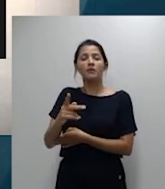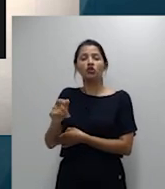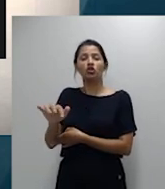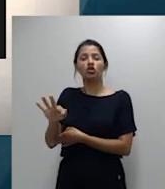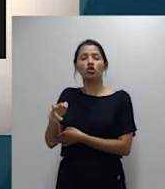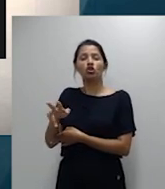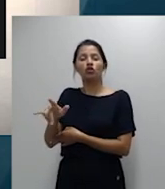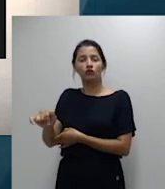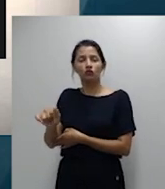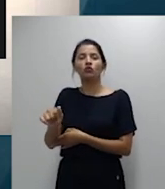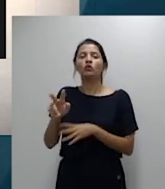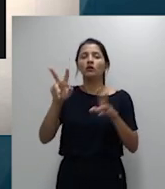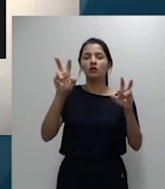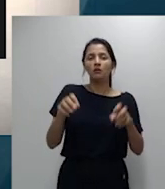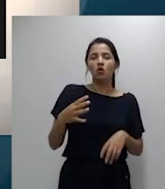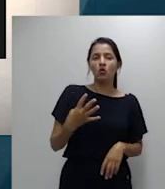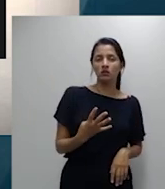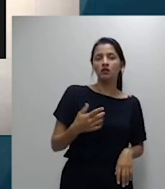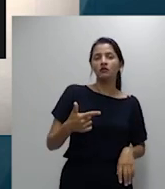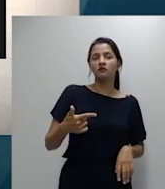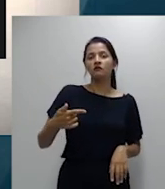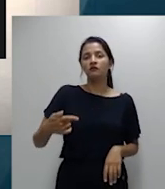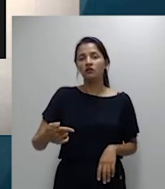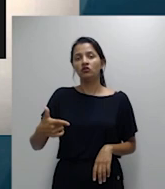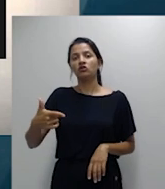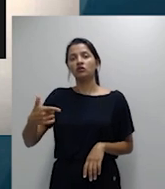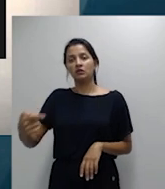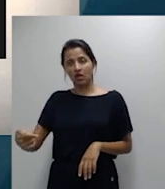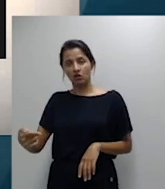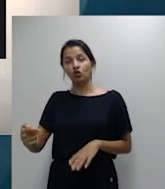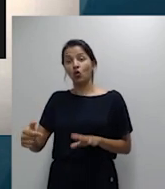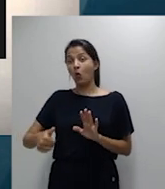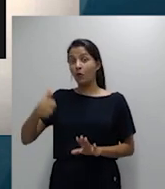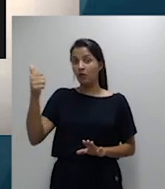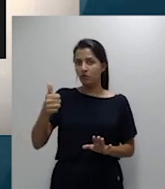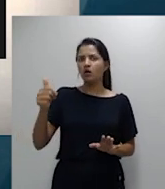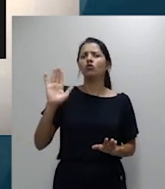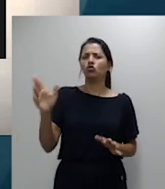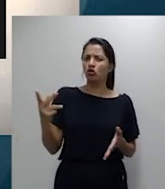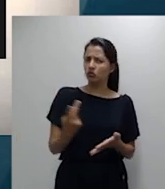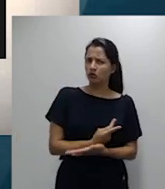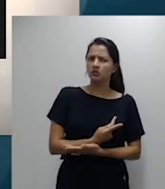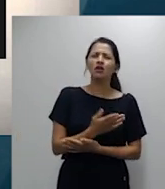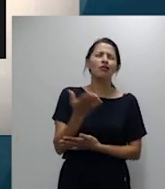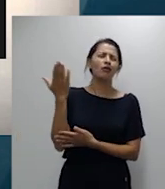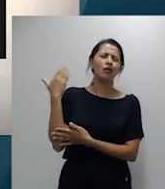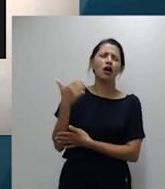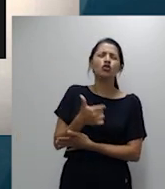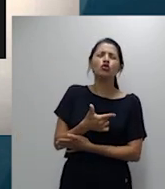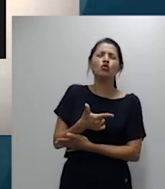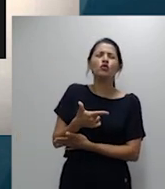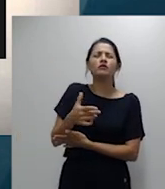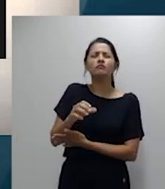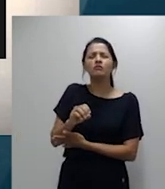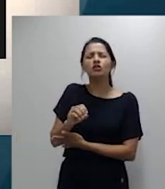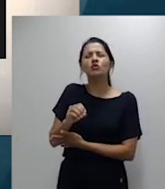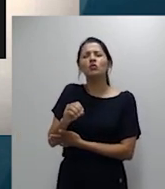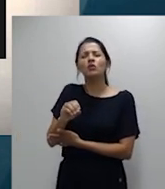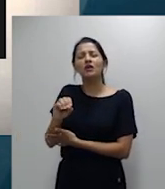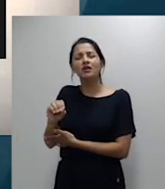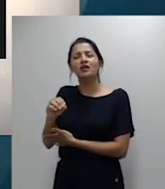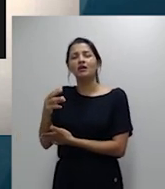427 mas o primeiro presidente já data de 2013 no primeiro presidente da sessão pela